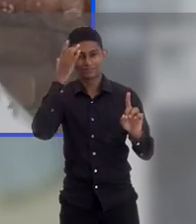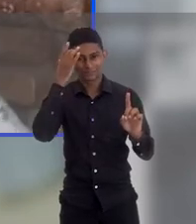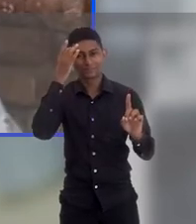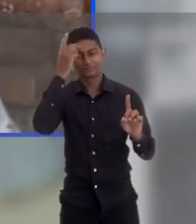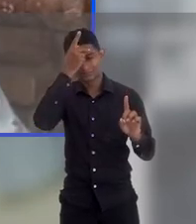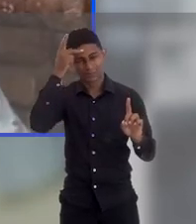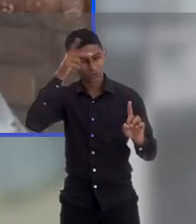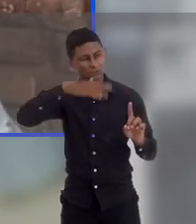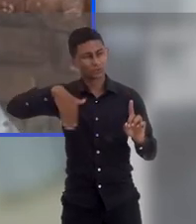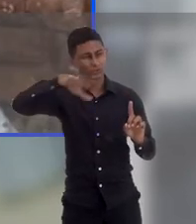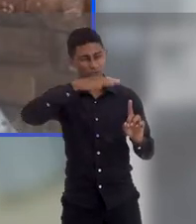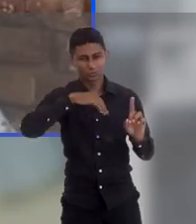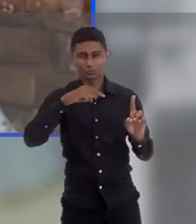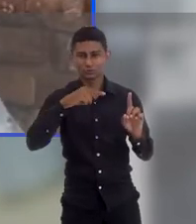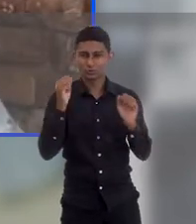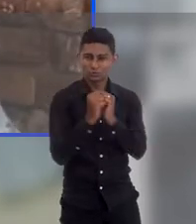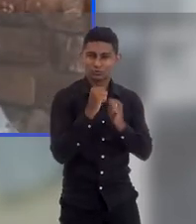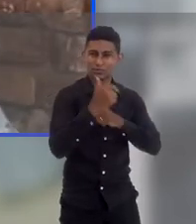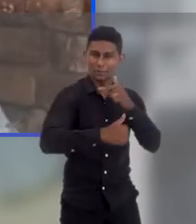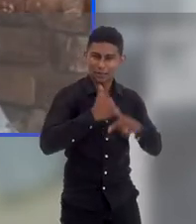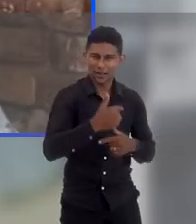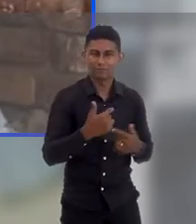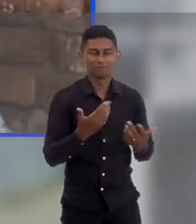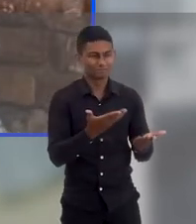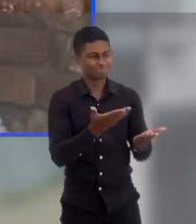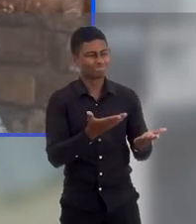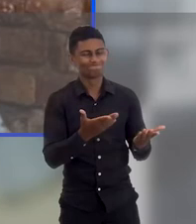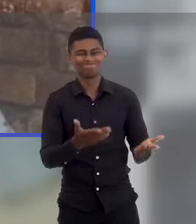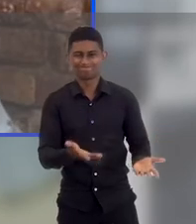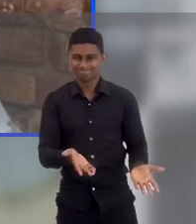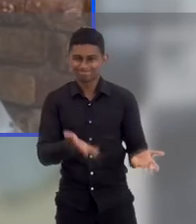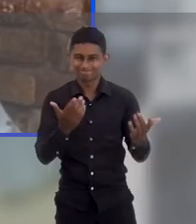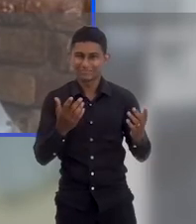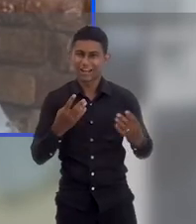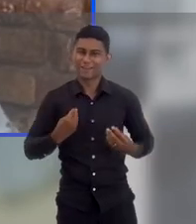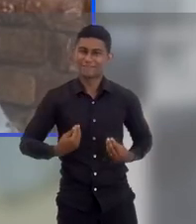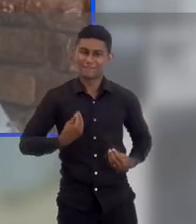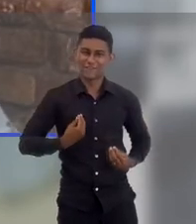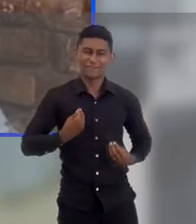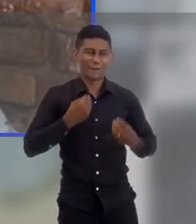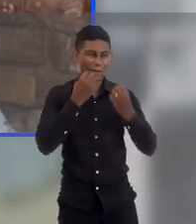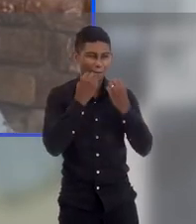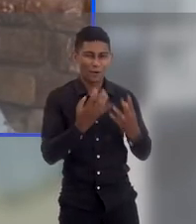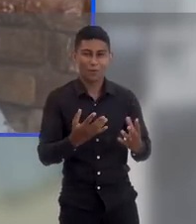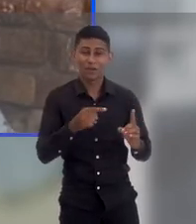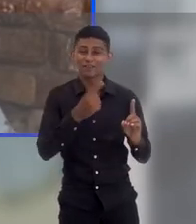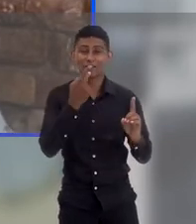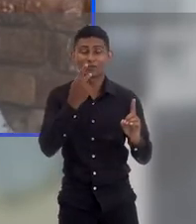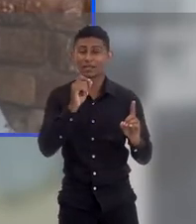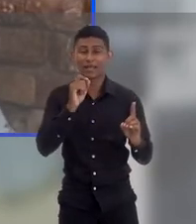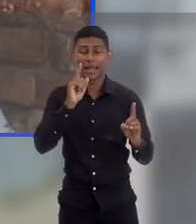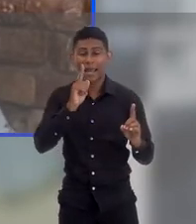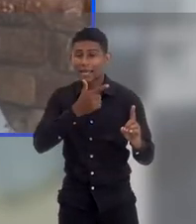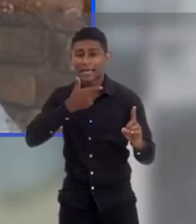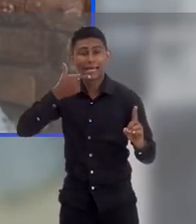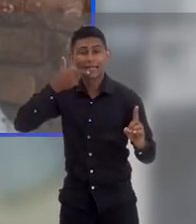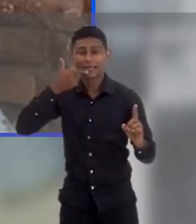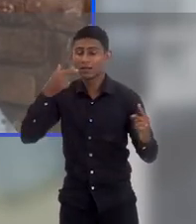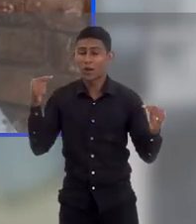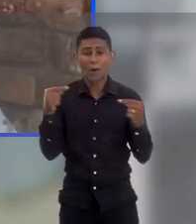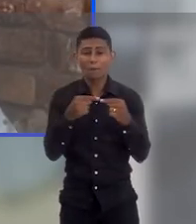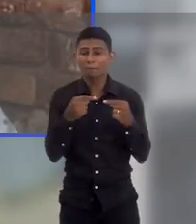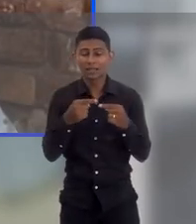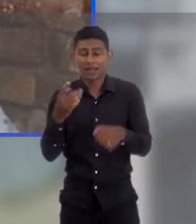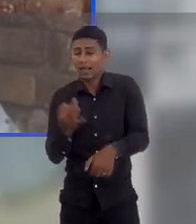para perto as pessoas que trabalhavam com ele. Então, viva Paulo Gustavo e, como ele dizia, né, rir é um ato de